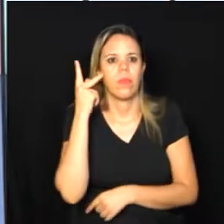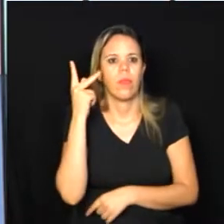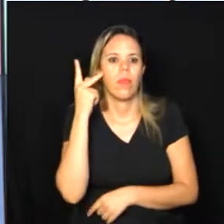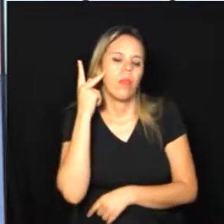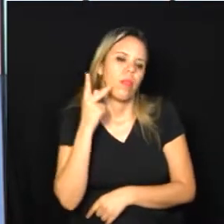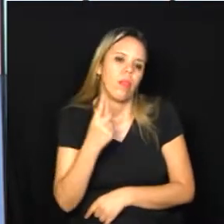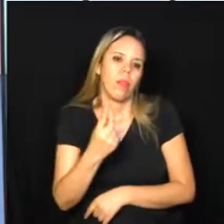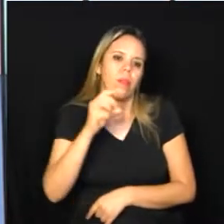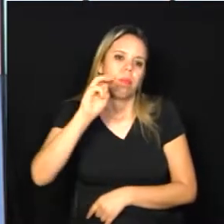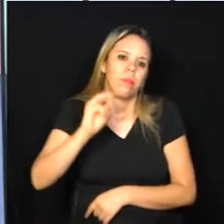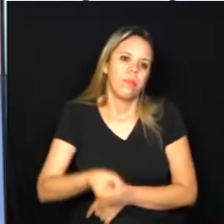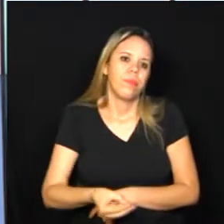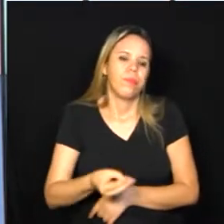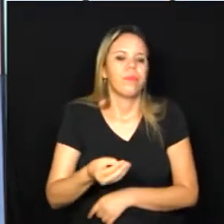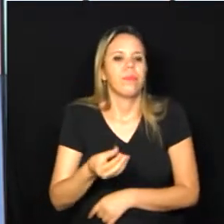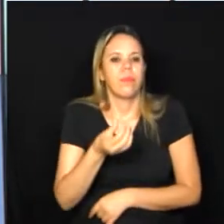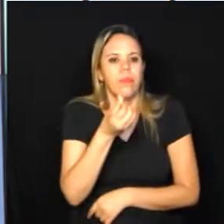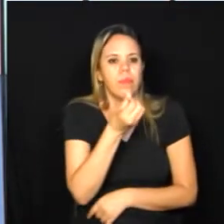são